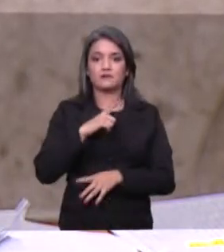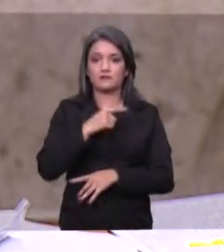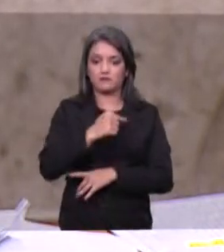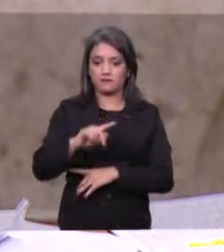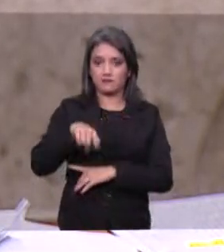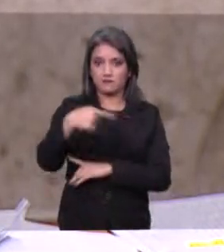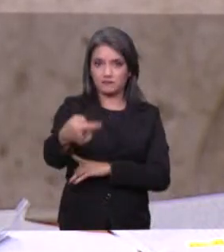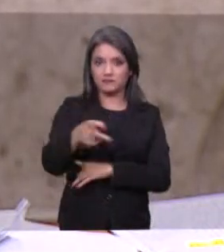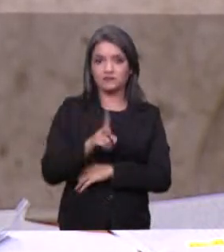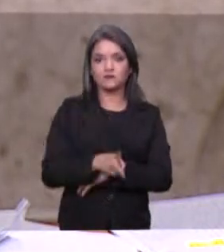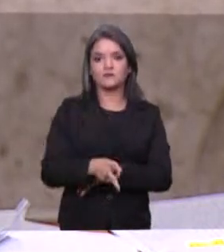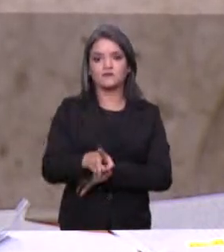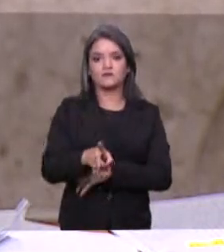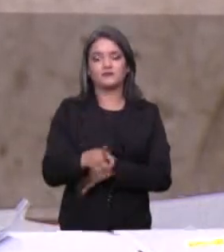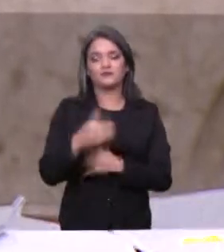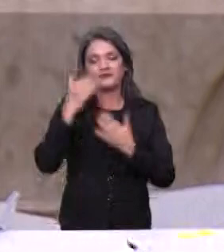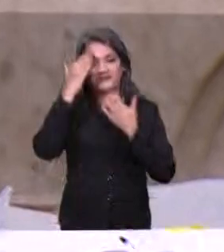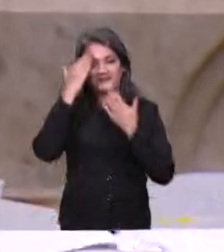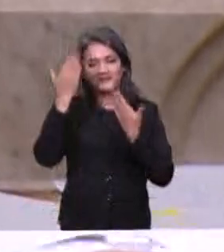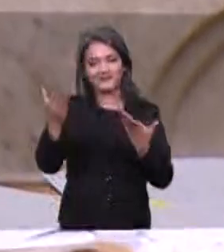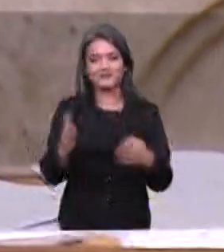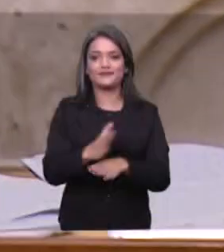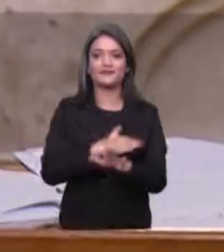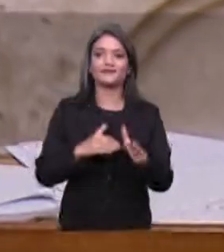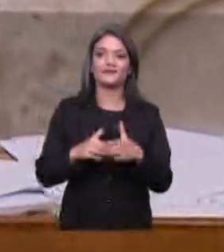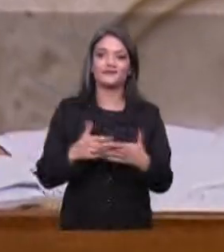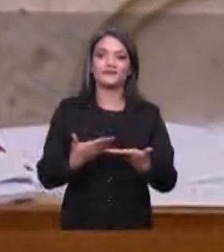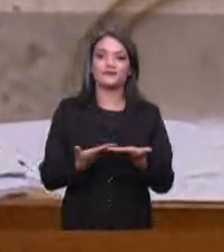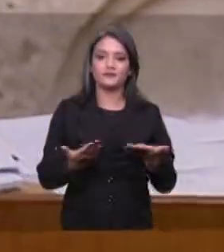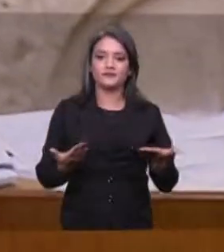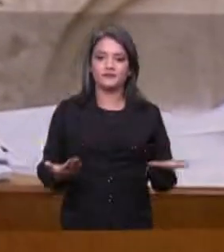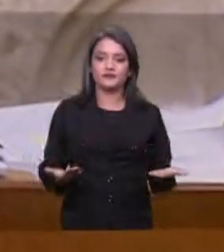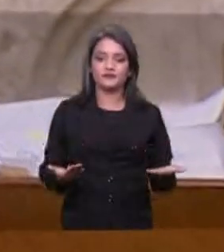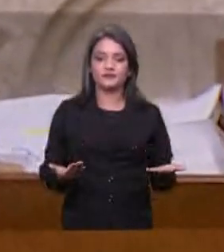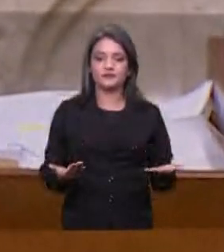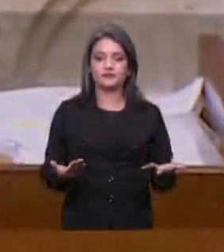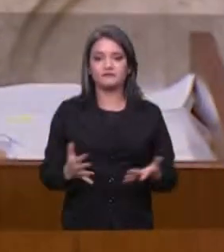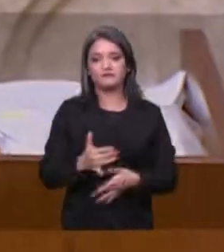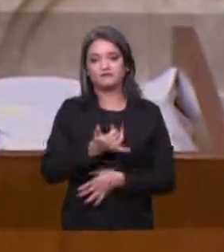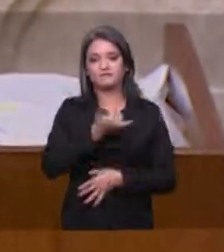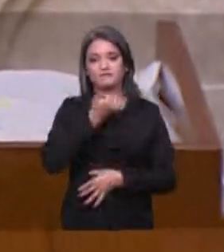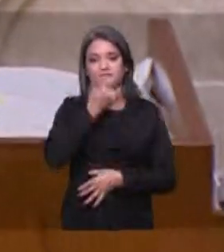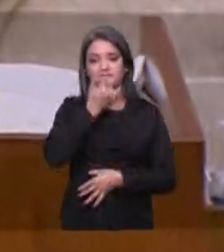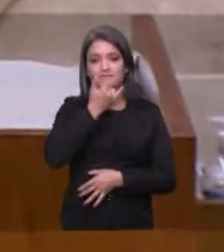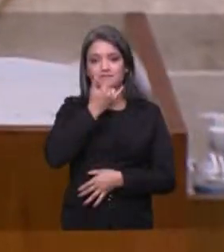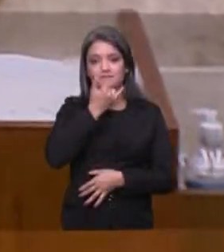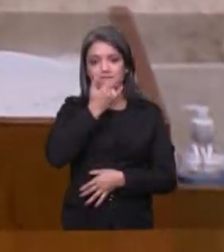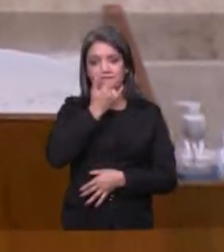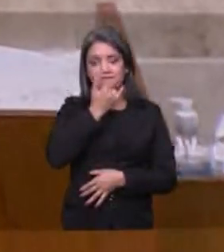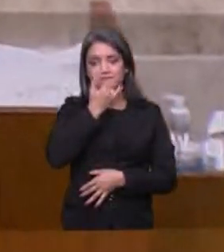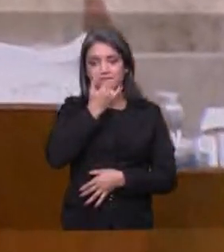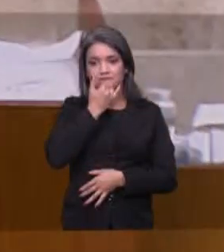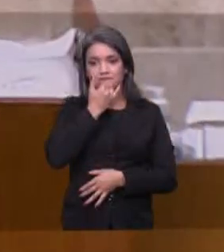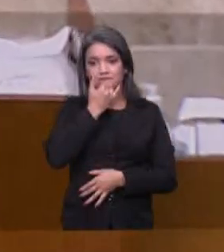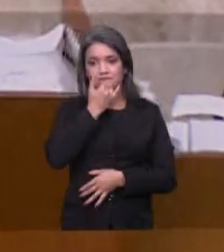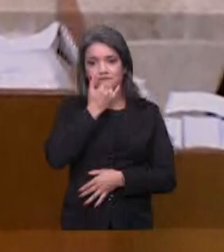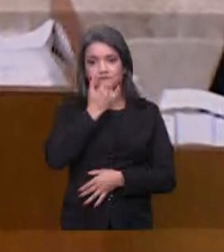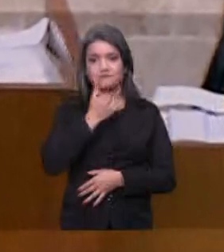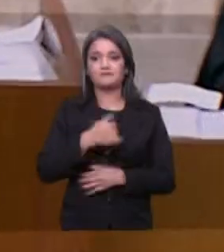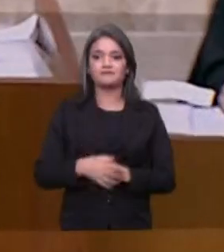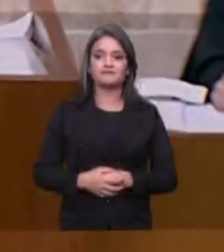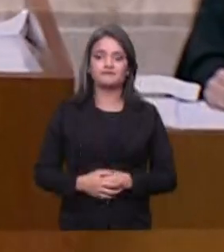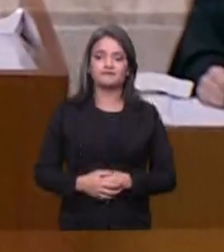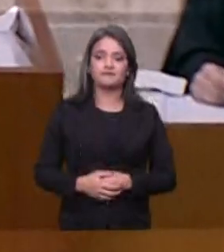semana. Eu agradeço a todos, peço escusas por não encerrarmos,